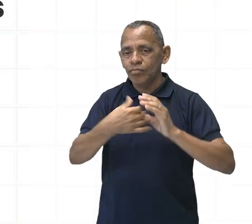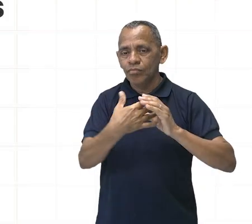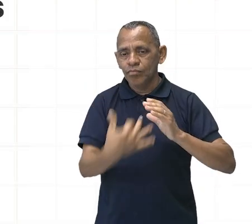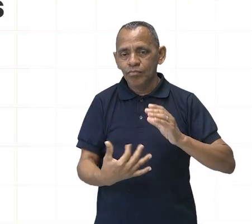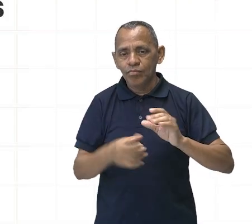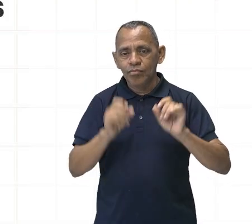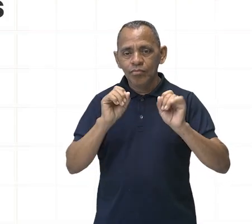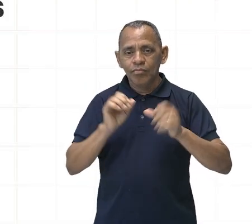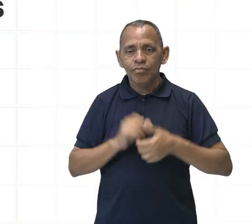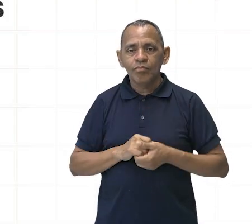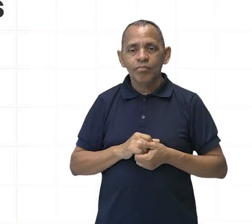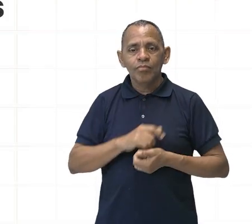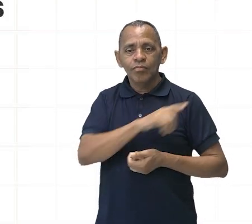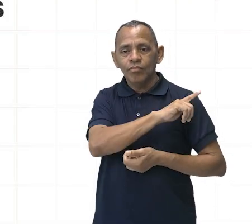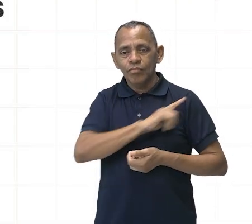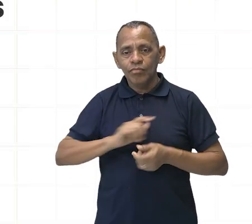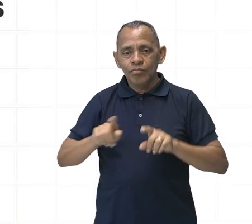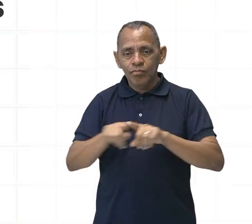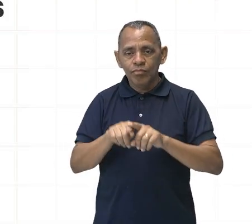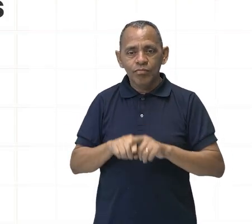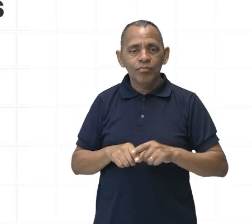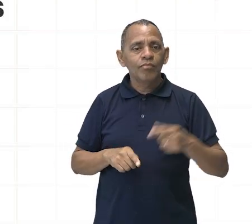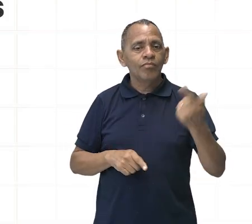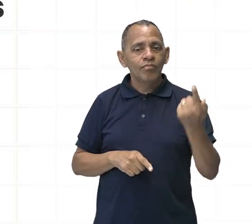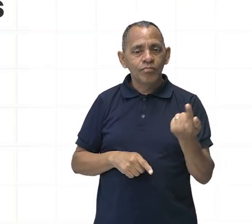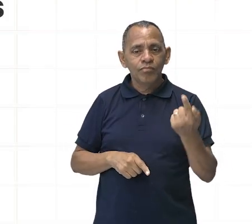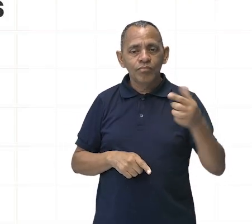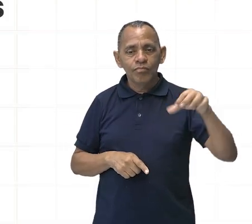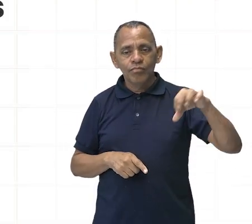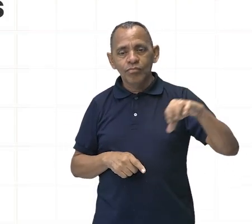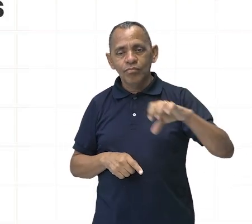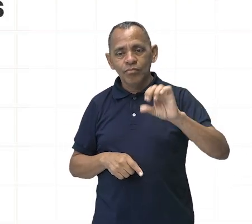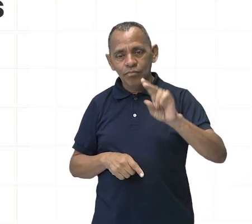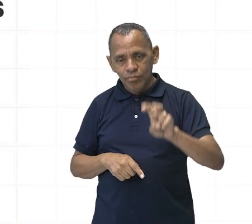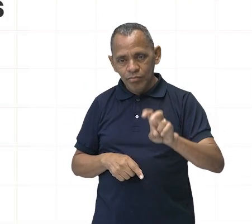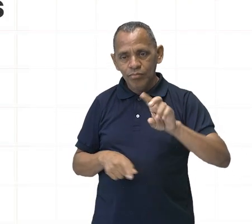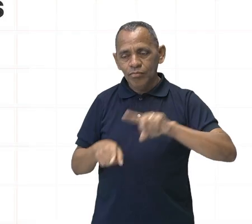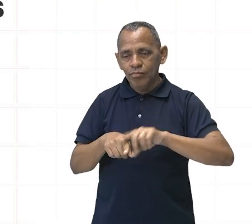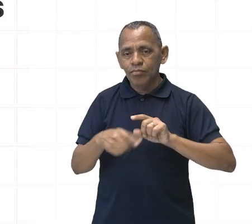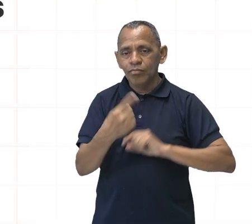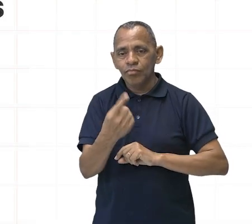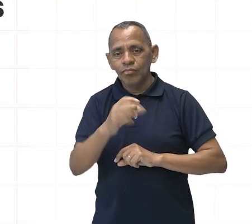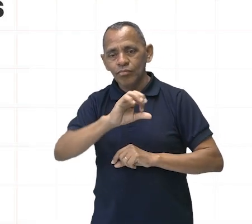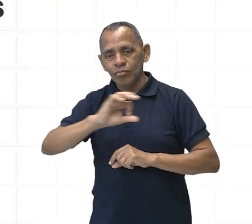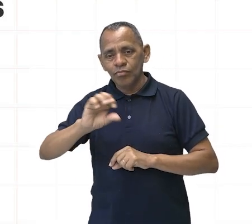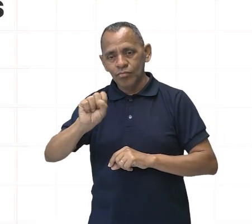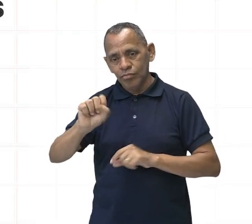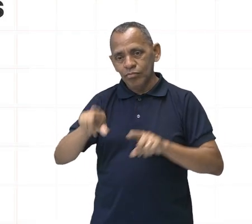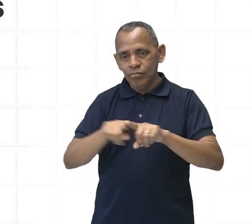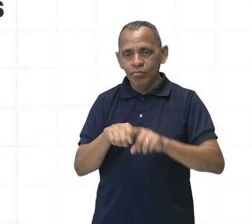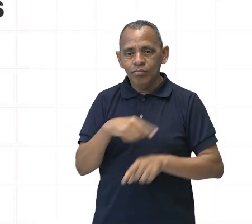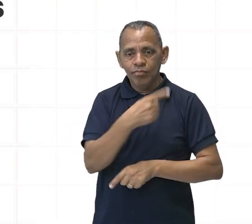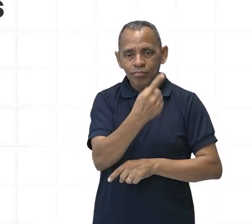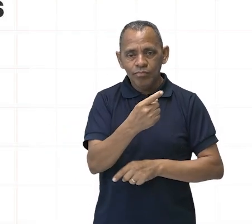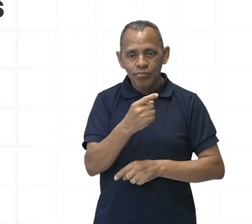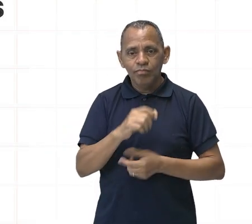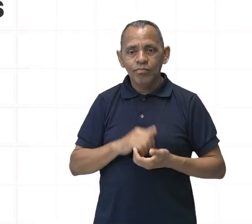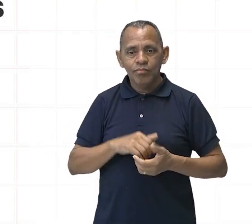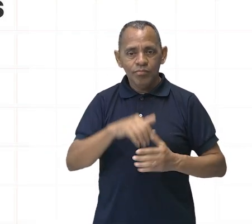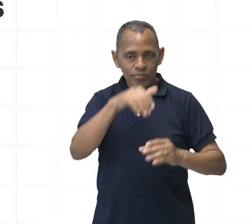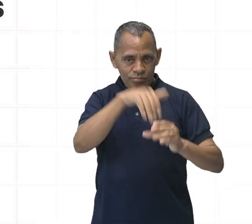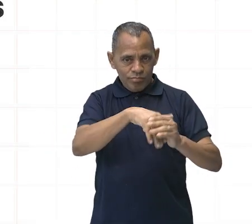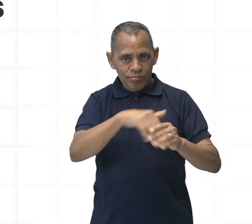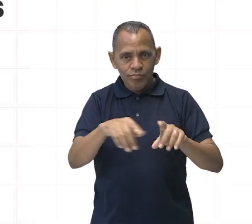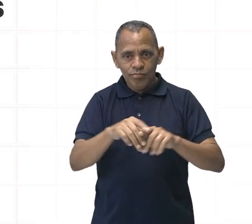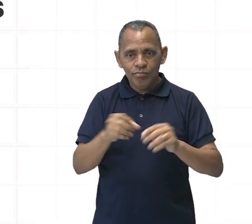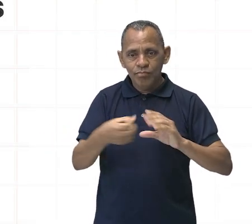Seu governo vai de 1995 a 1998. Seu primeiro mandato é